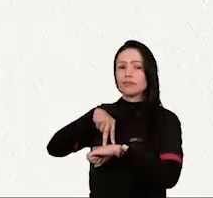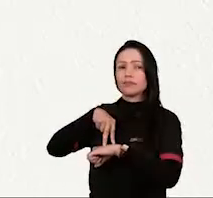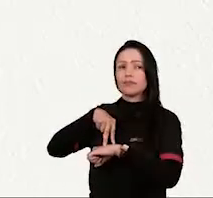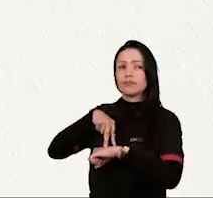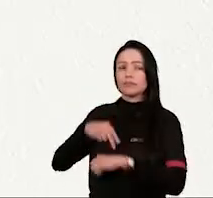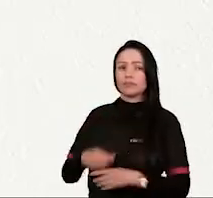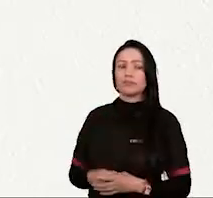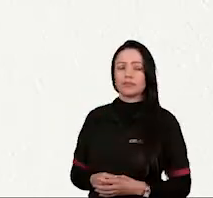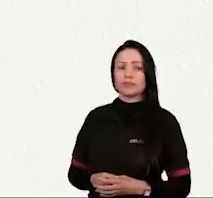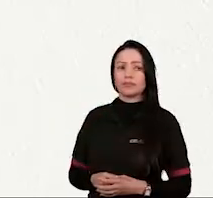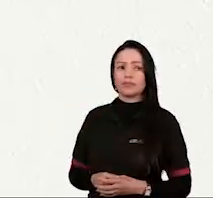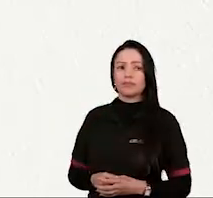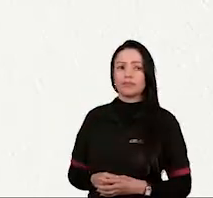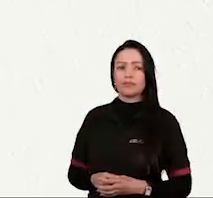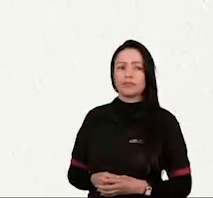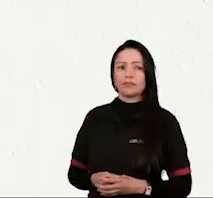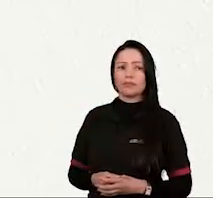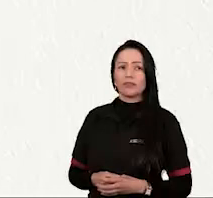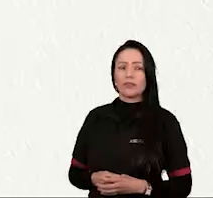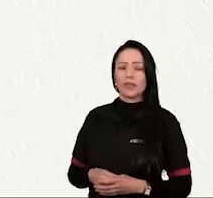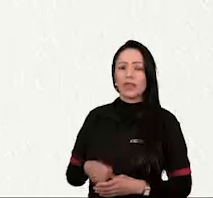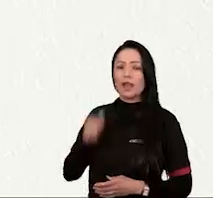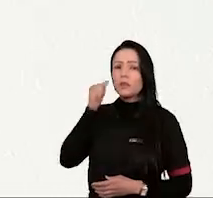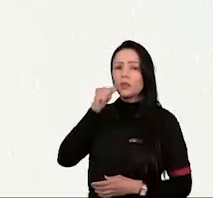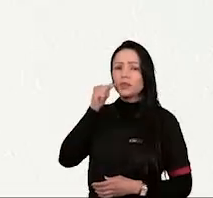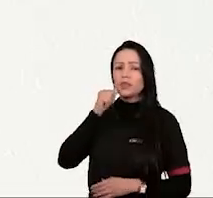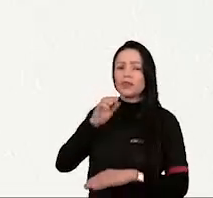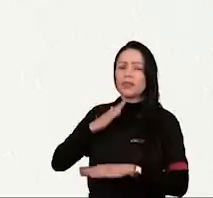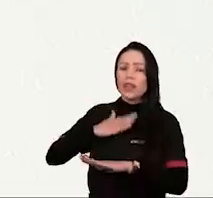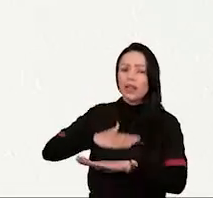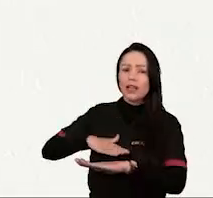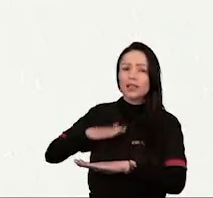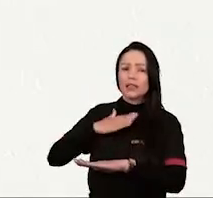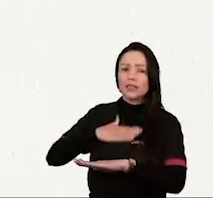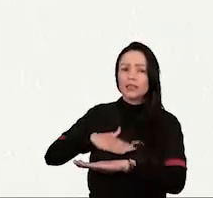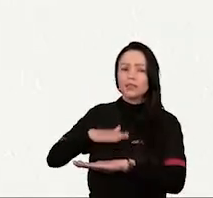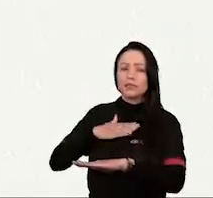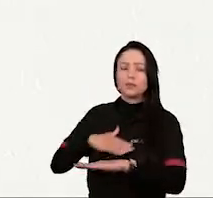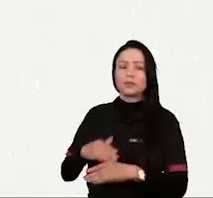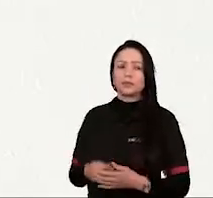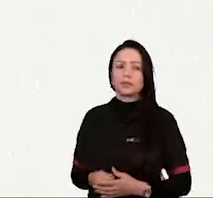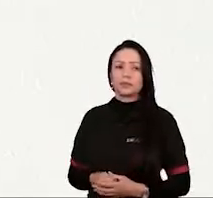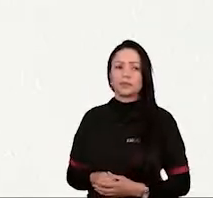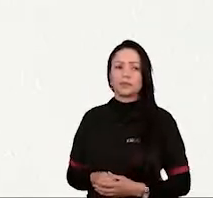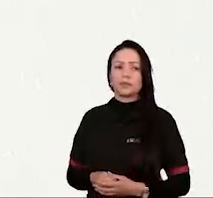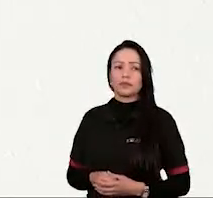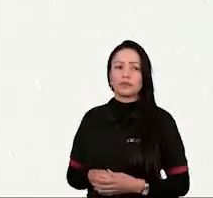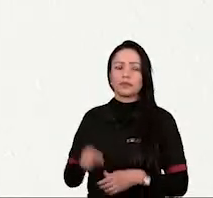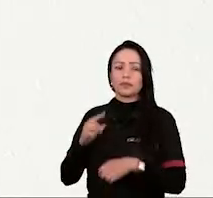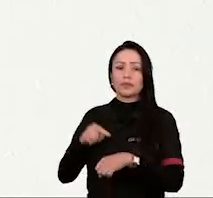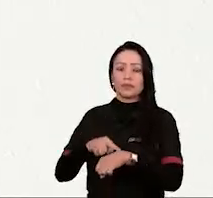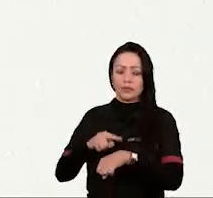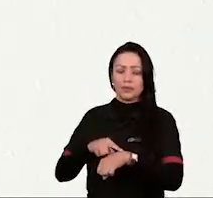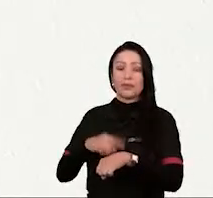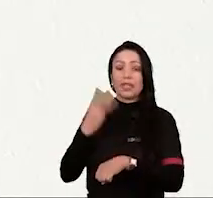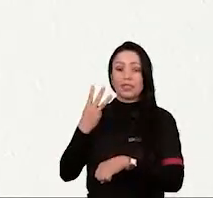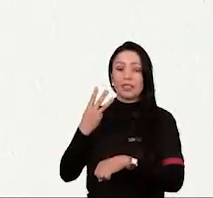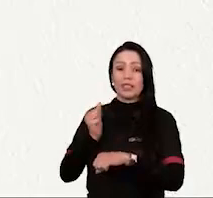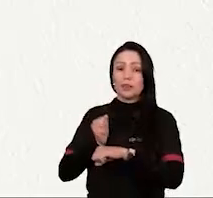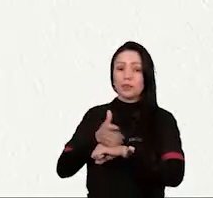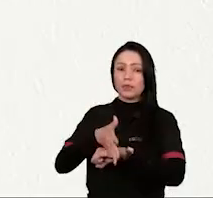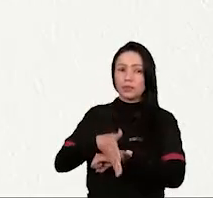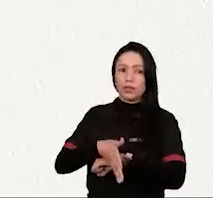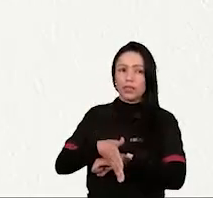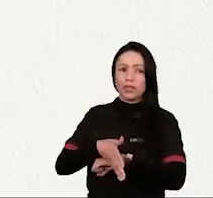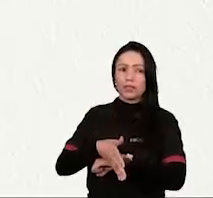a gente tirou o som, mas a moça está falando calma, calma, calma, isso é 3 da manhã, né? Ele começa a rodar, ele não